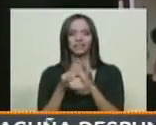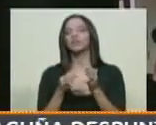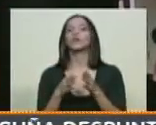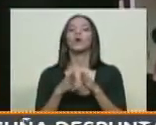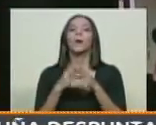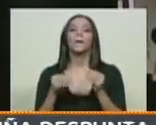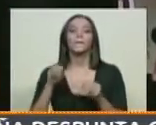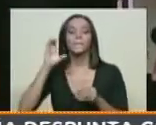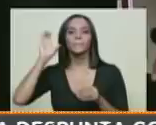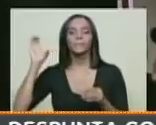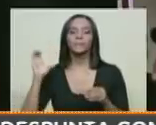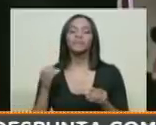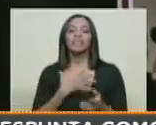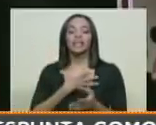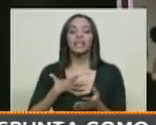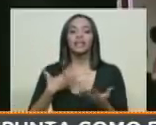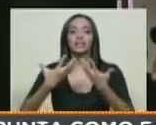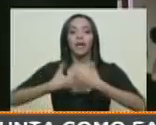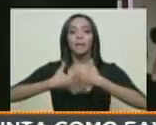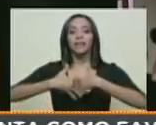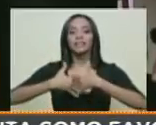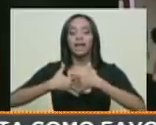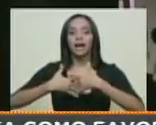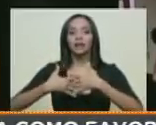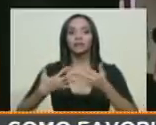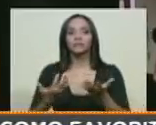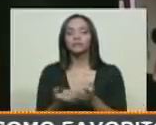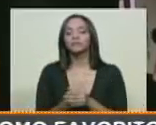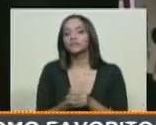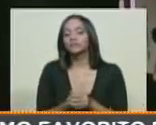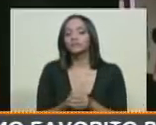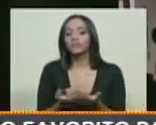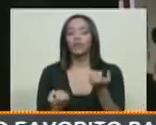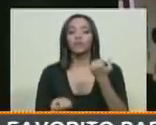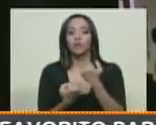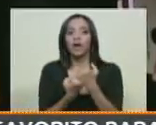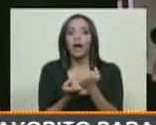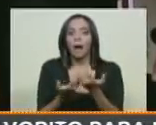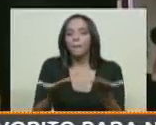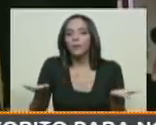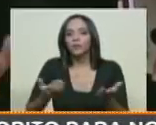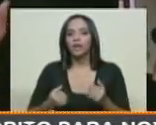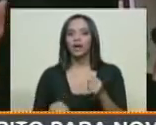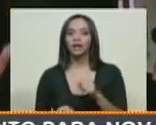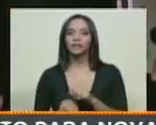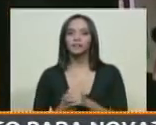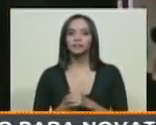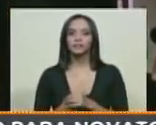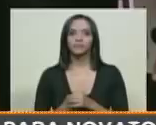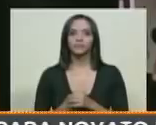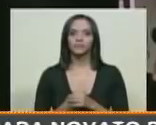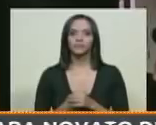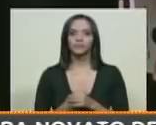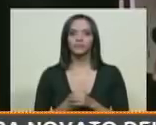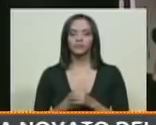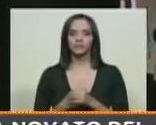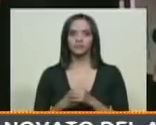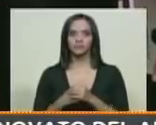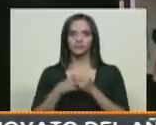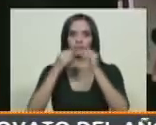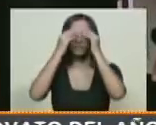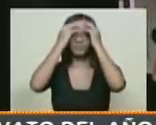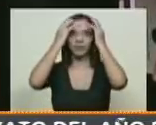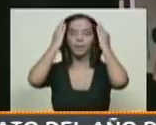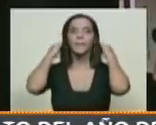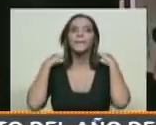aqueles empresários que querem da nossa empresa Embrapa receber assistência médica e assistência à produção para ajudar a